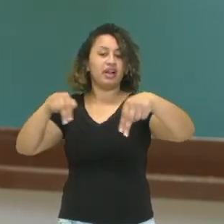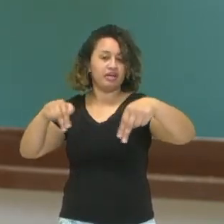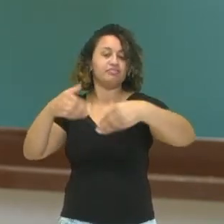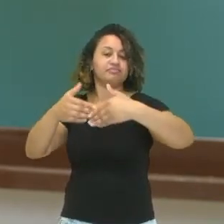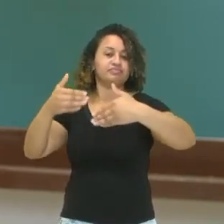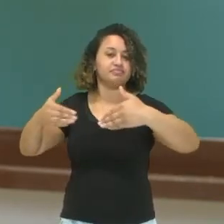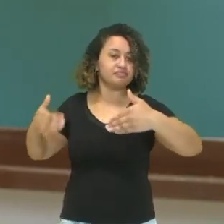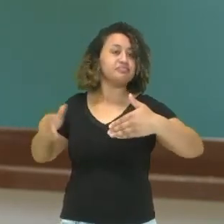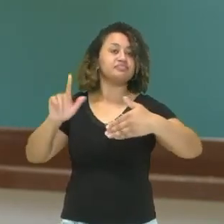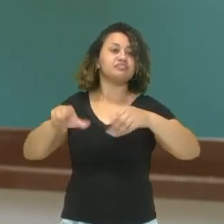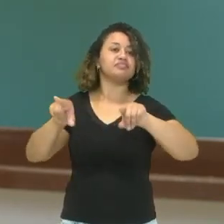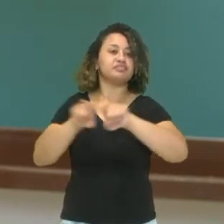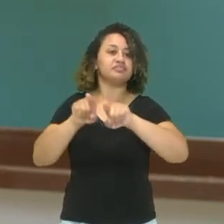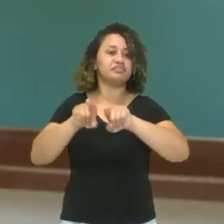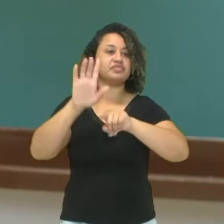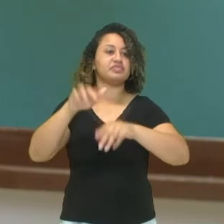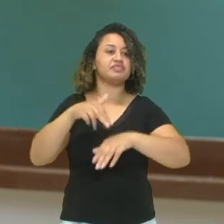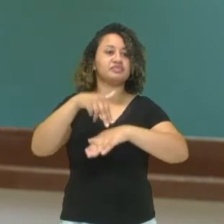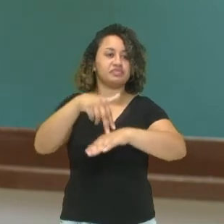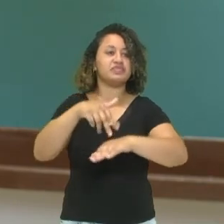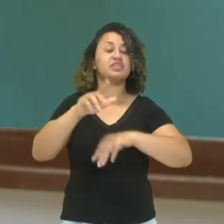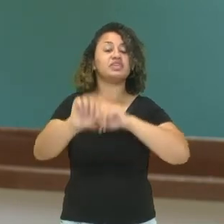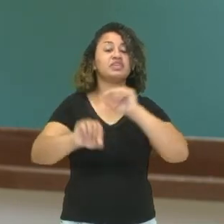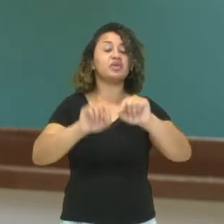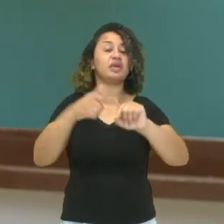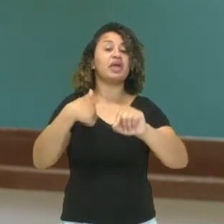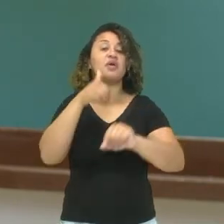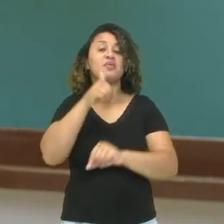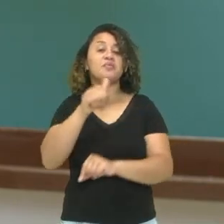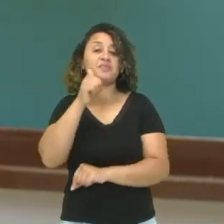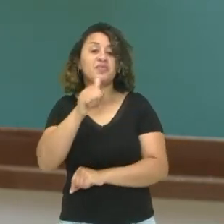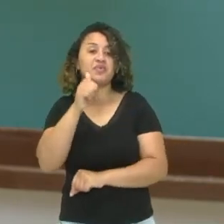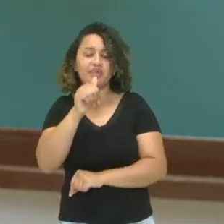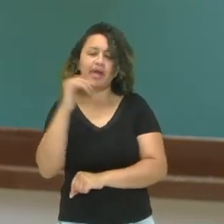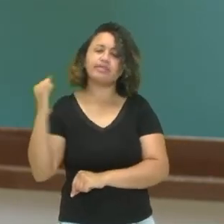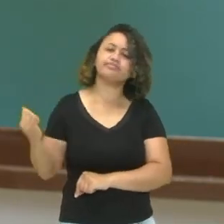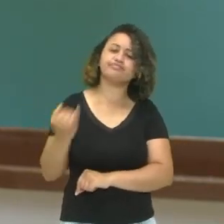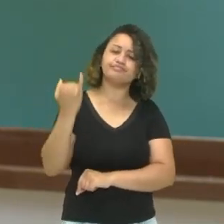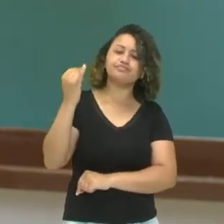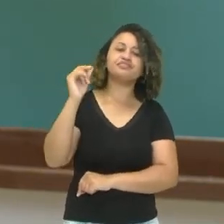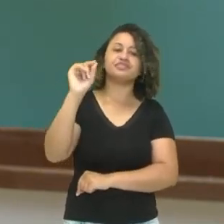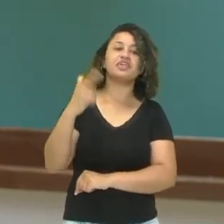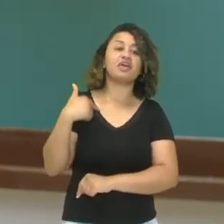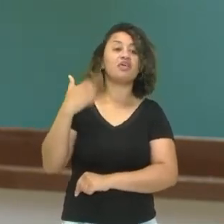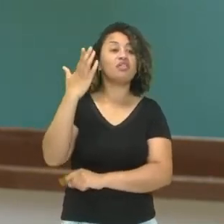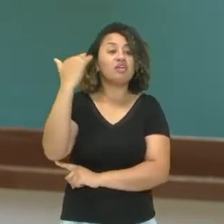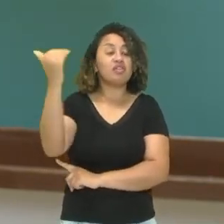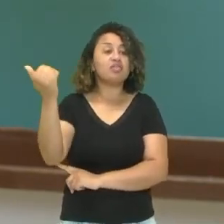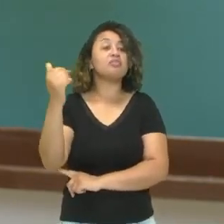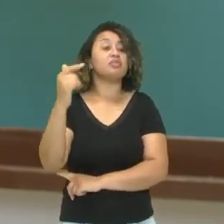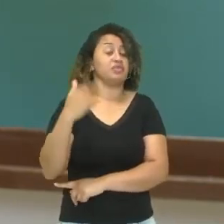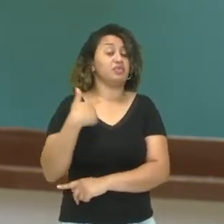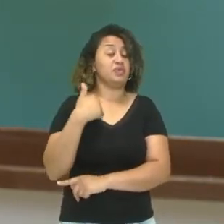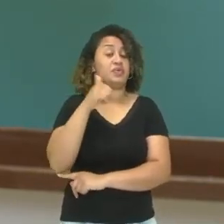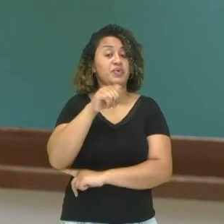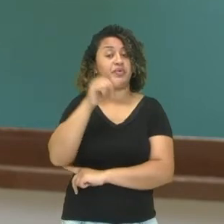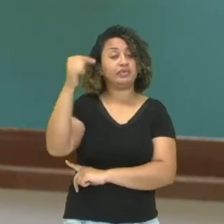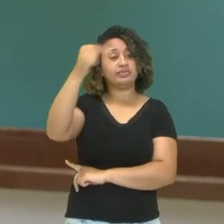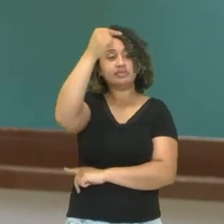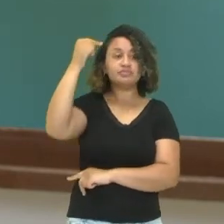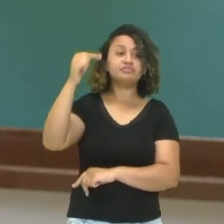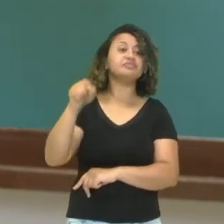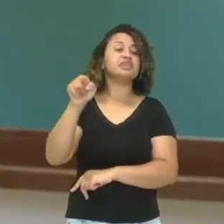santo, matriarcal, ou seja, de mulheres lendárias, são muito conhecidas, e a Lorixás, mãe de santo, e